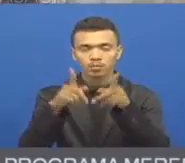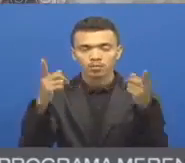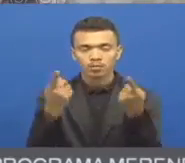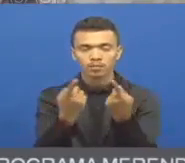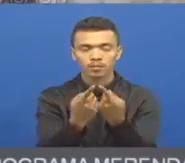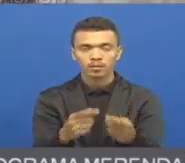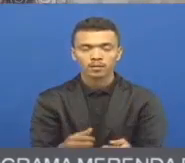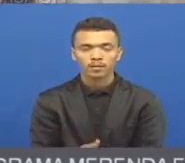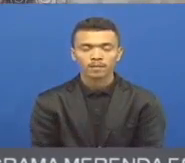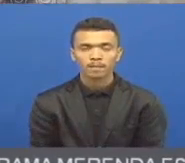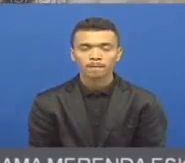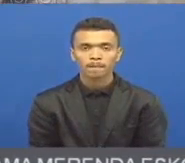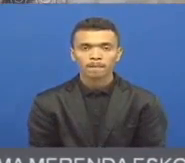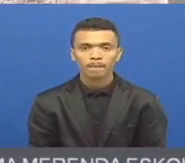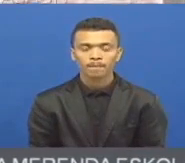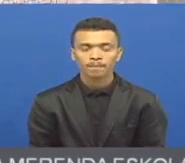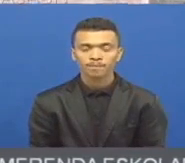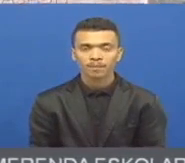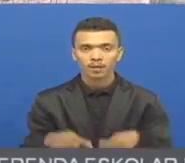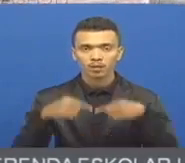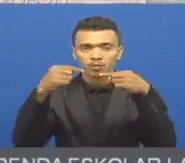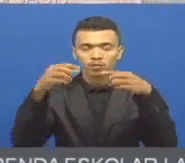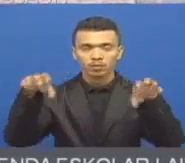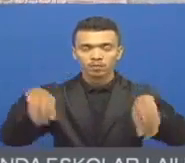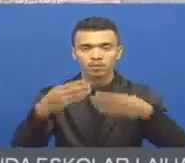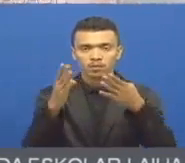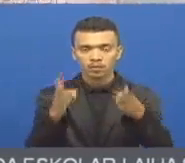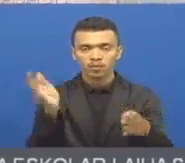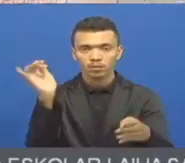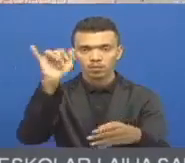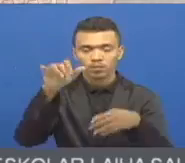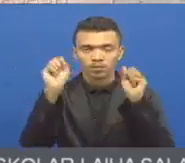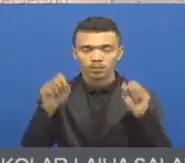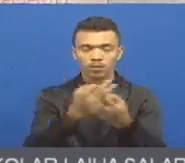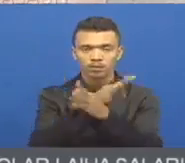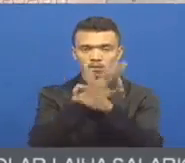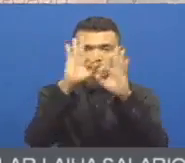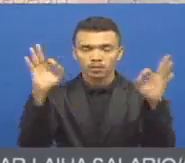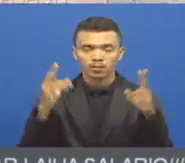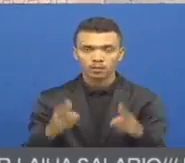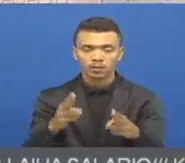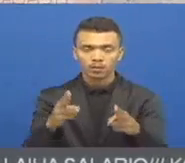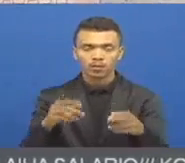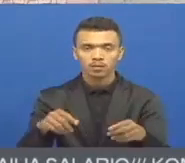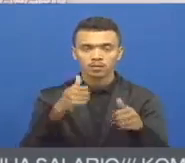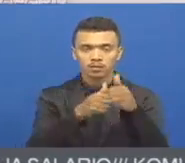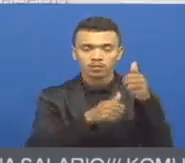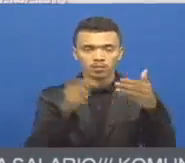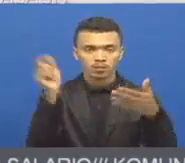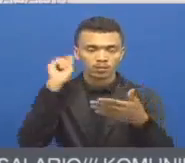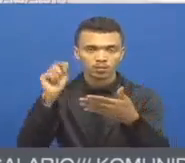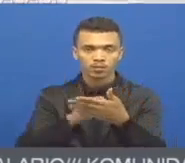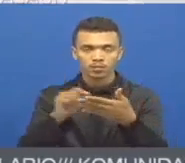Timor Unipessoal Limitada. A torrenta trabalhador Sira. Nune bela finaliza la lais projeto ne tuirt contrato. Iha